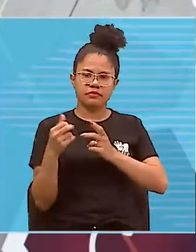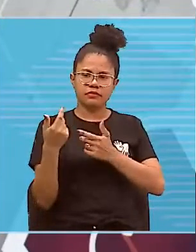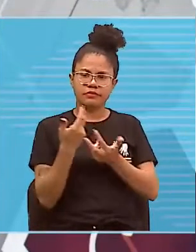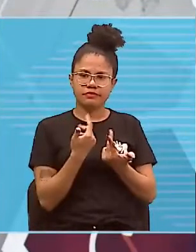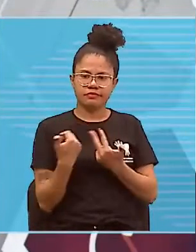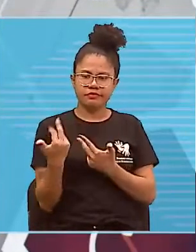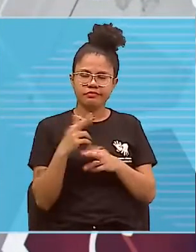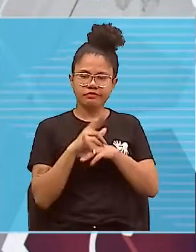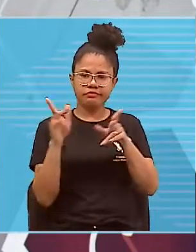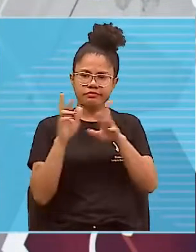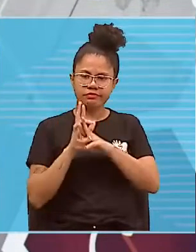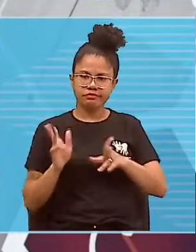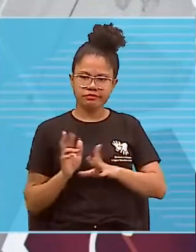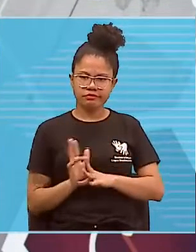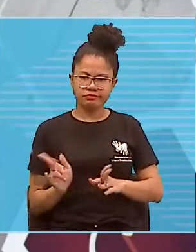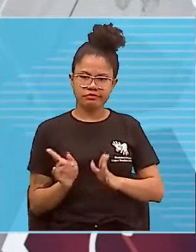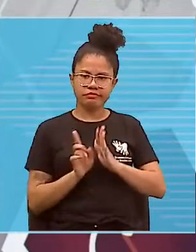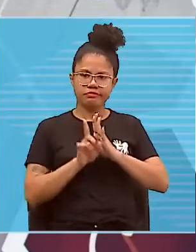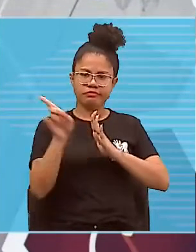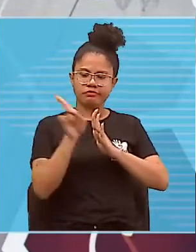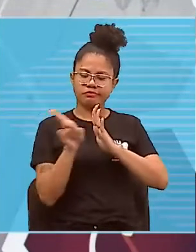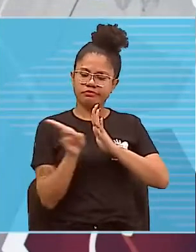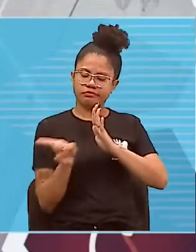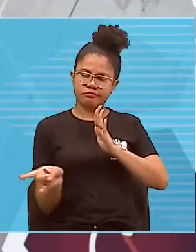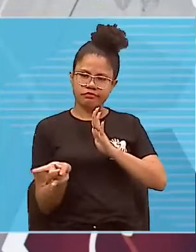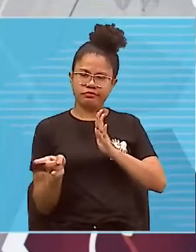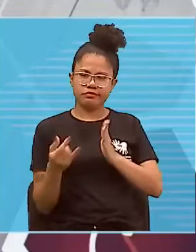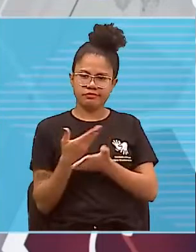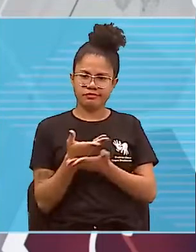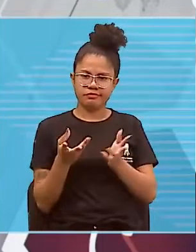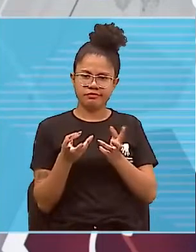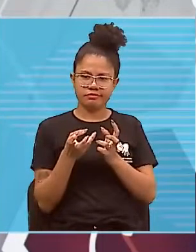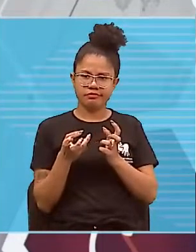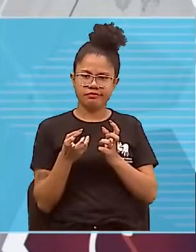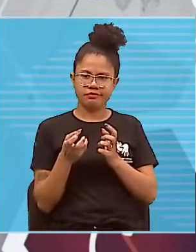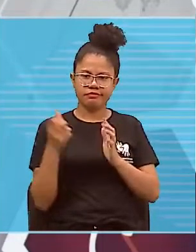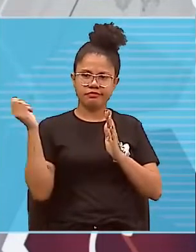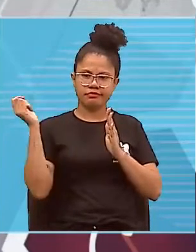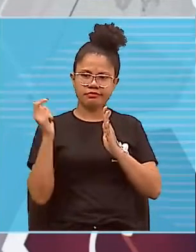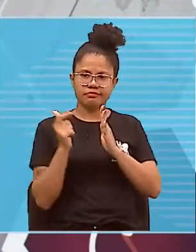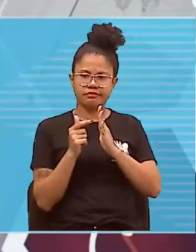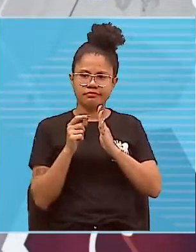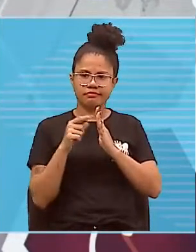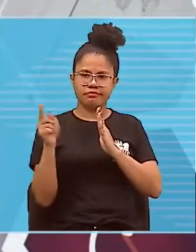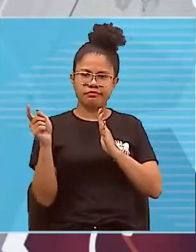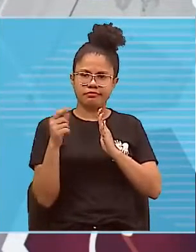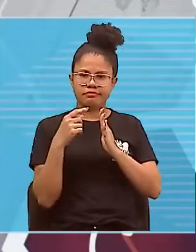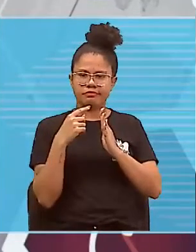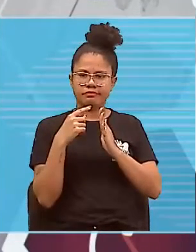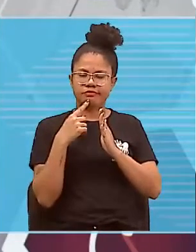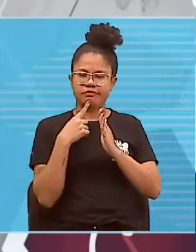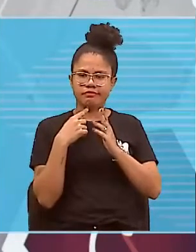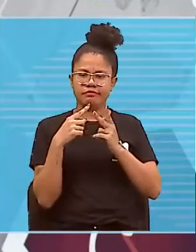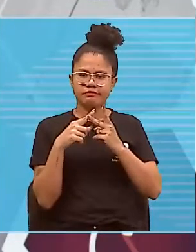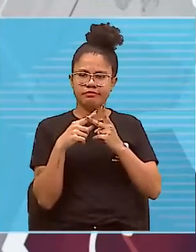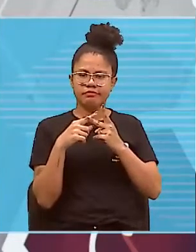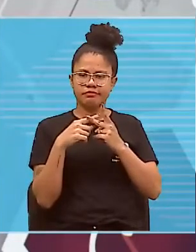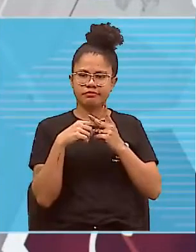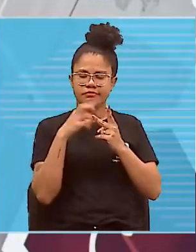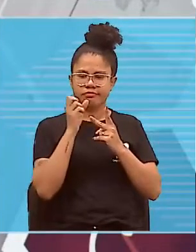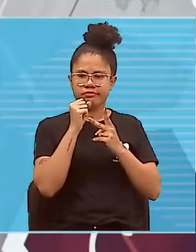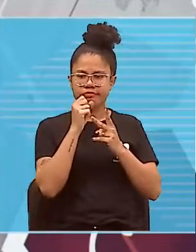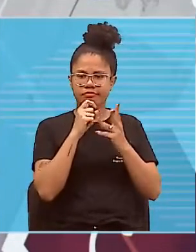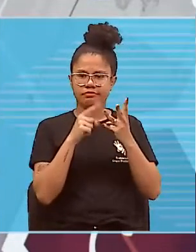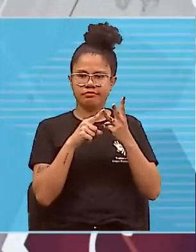de onda você observa que a luz ela se fragmentou entre vermelho alaranjado